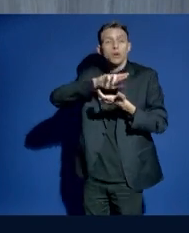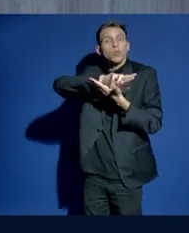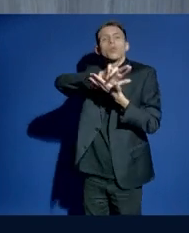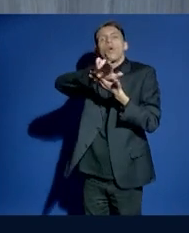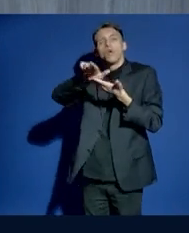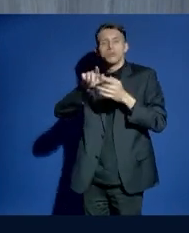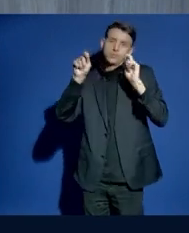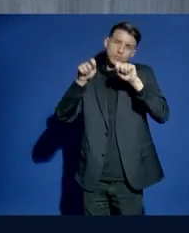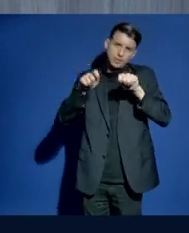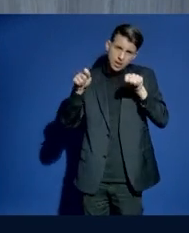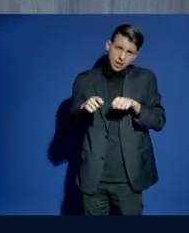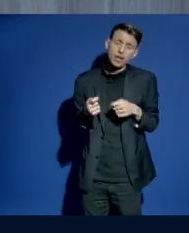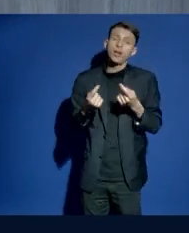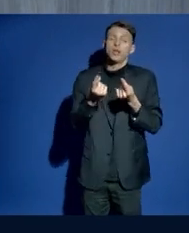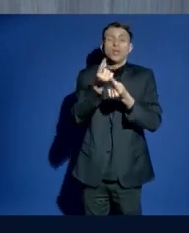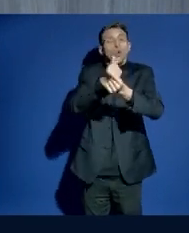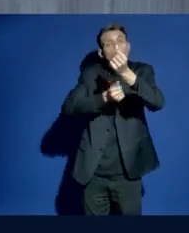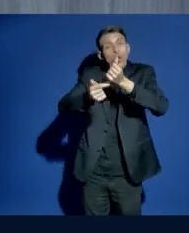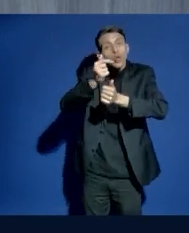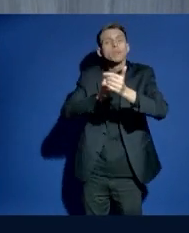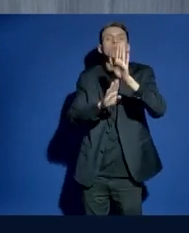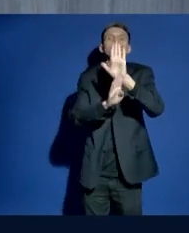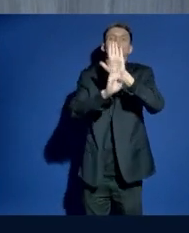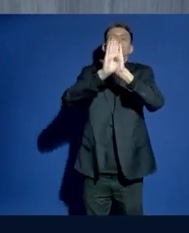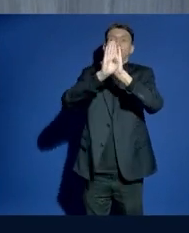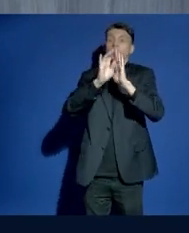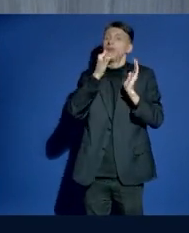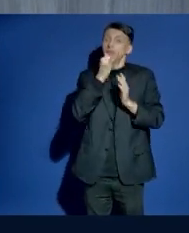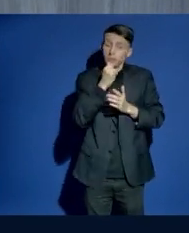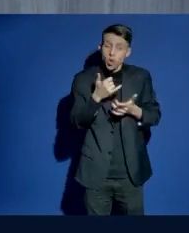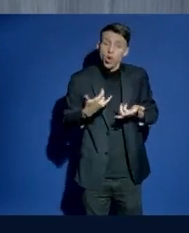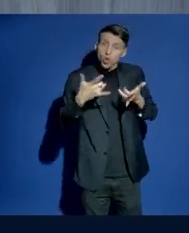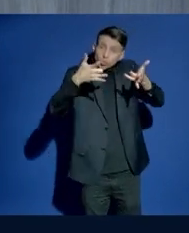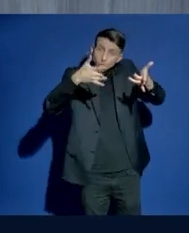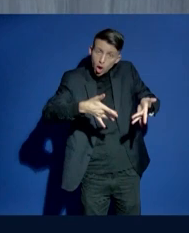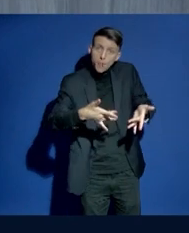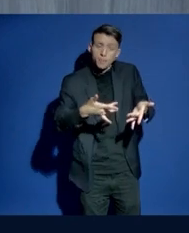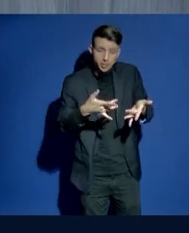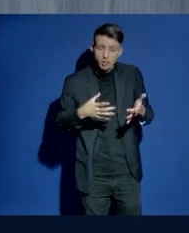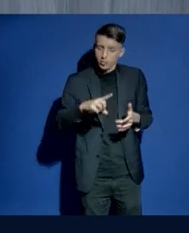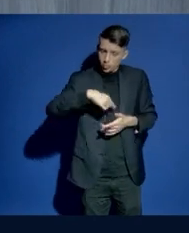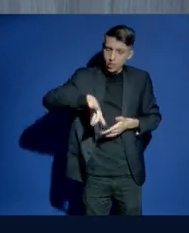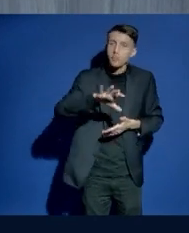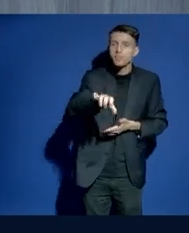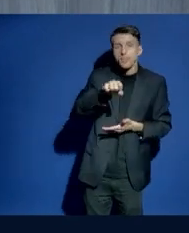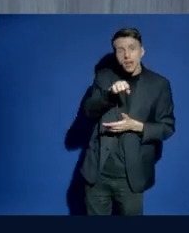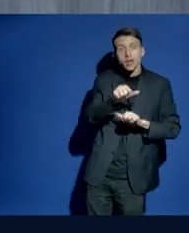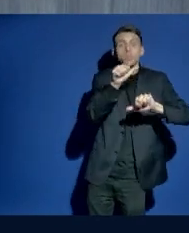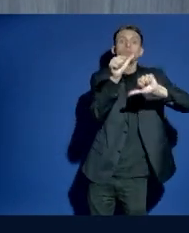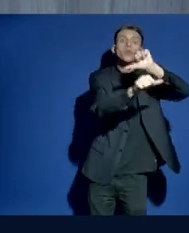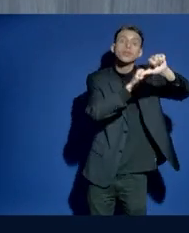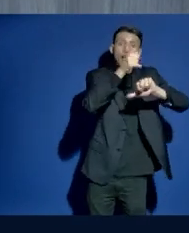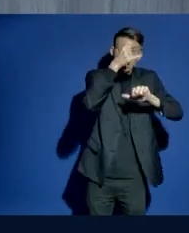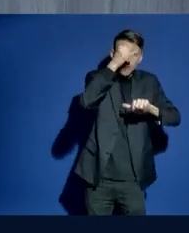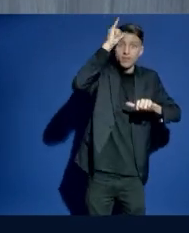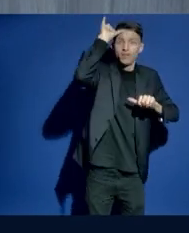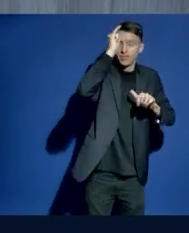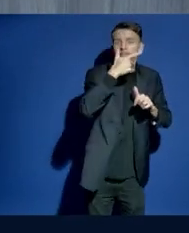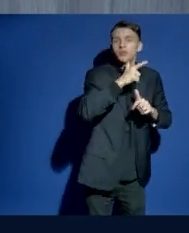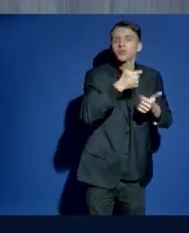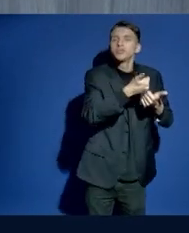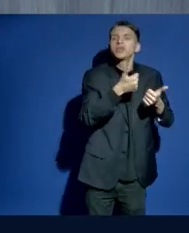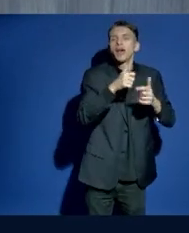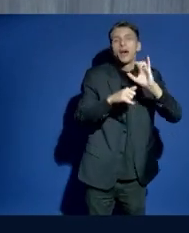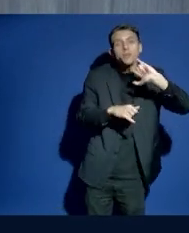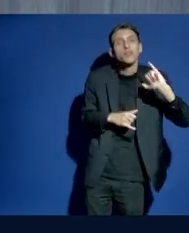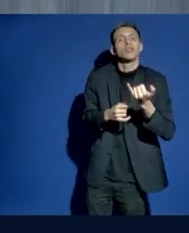e fazer a economia circular perfeita você trata o rejeito transforme combustível E aí fica aquela Fazenda quando estiver fóssil